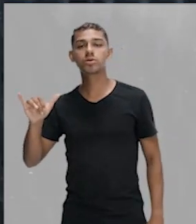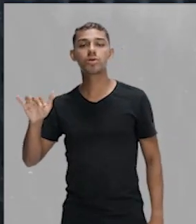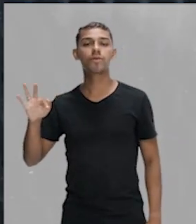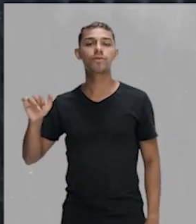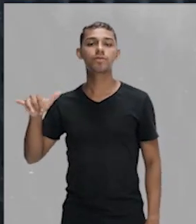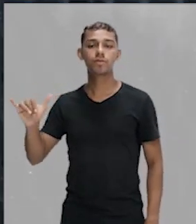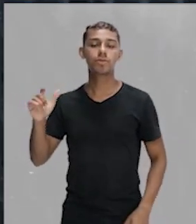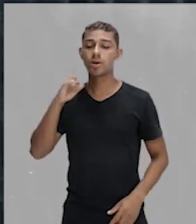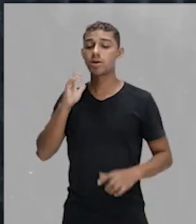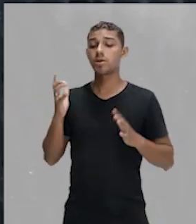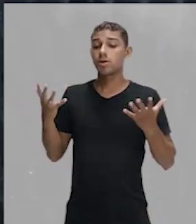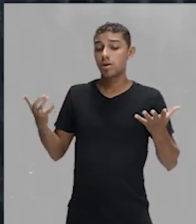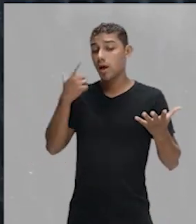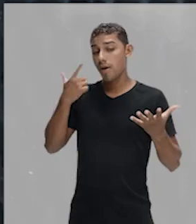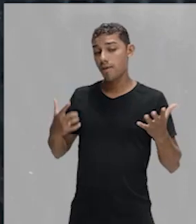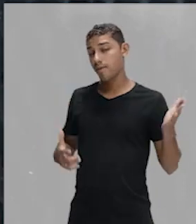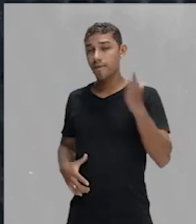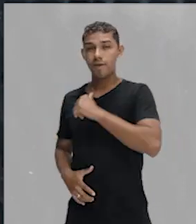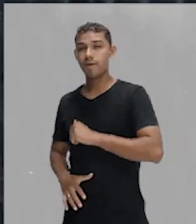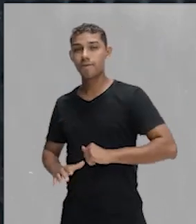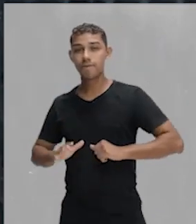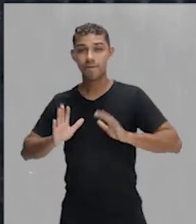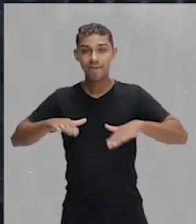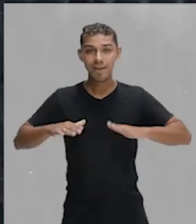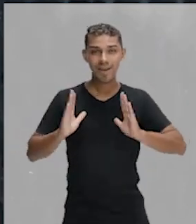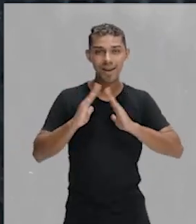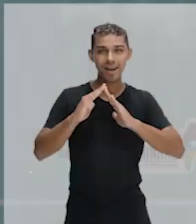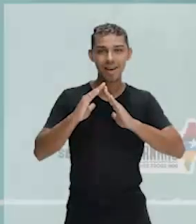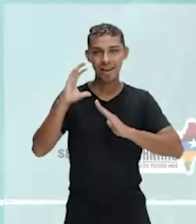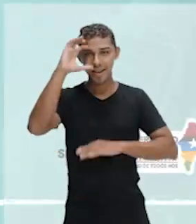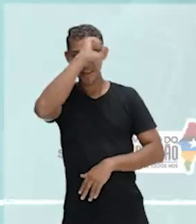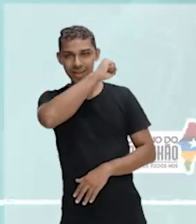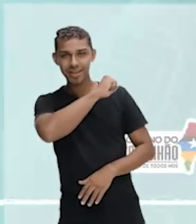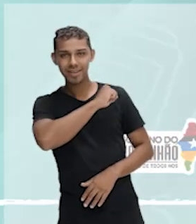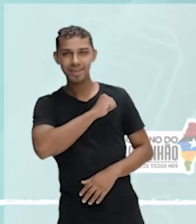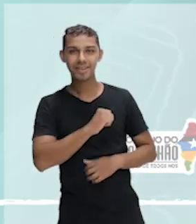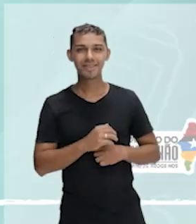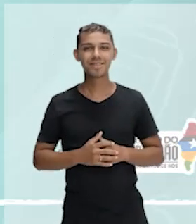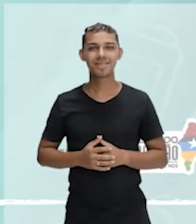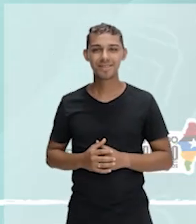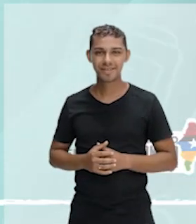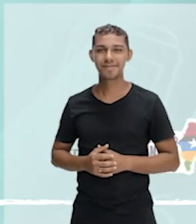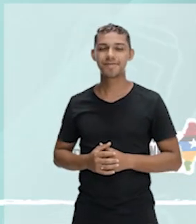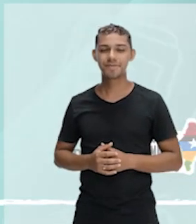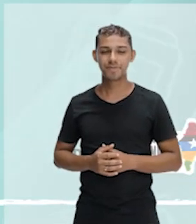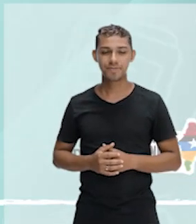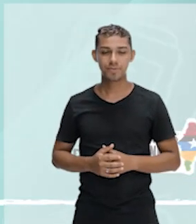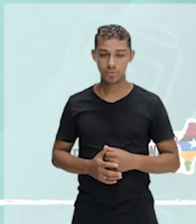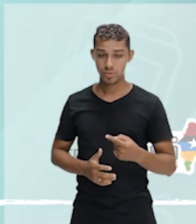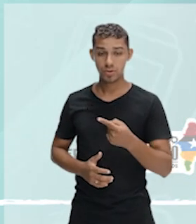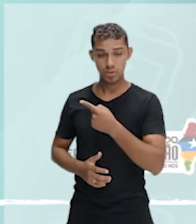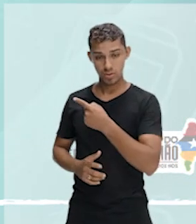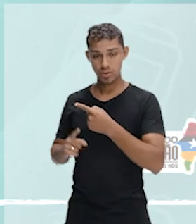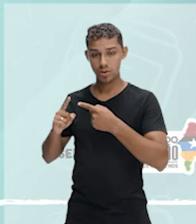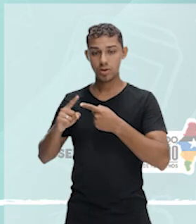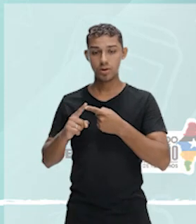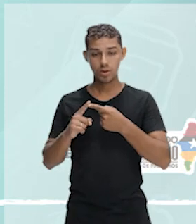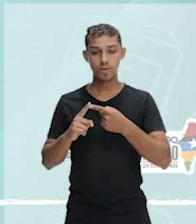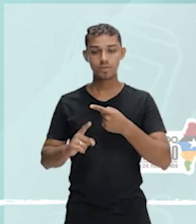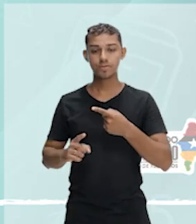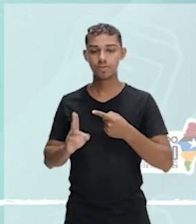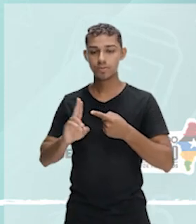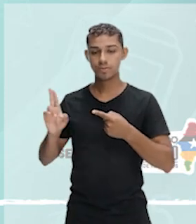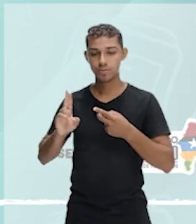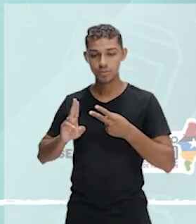nessa e fica em casa aprendendo. Vamos lá? Los transportes. Então, eu tenho autobus,